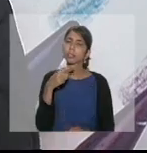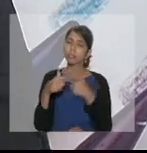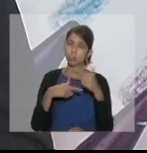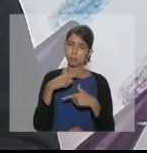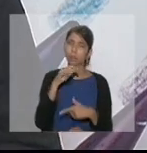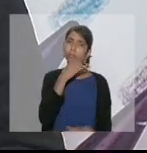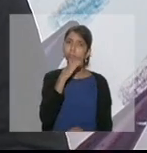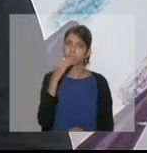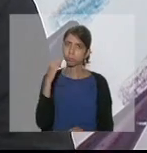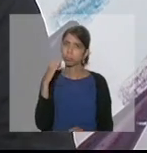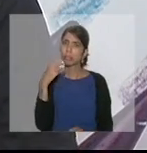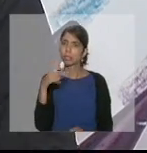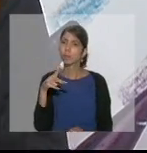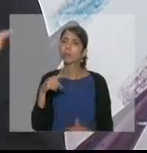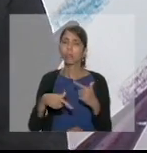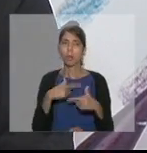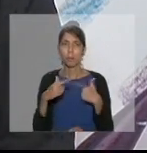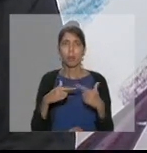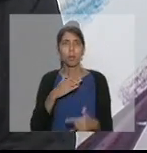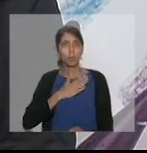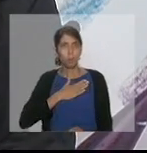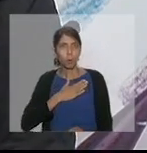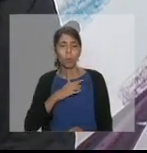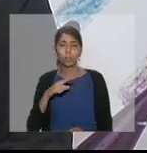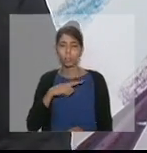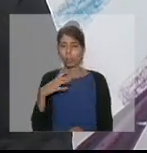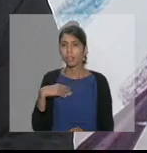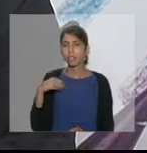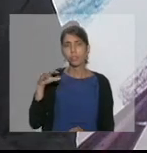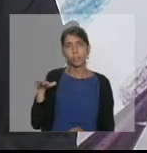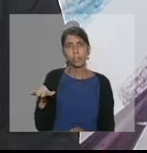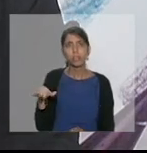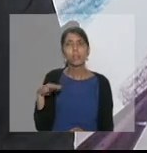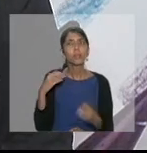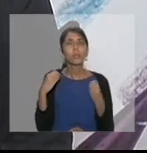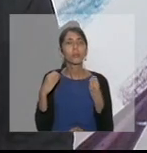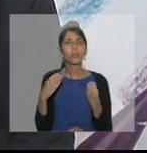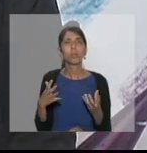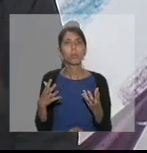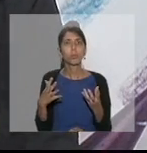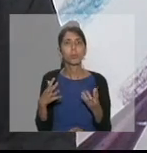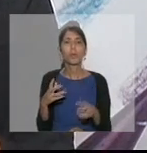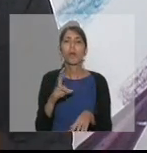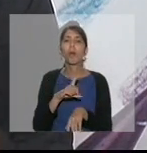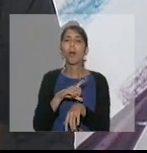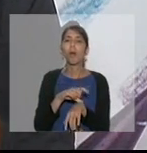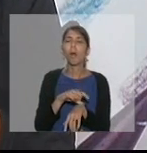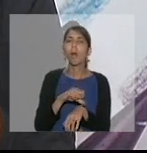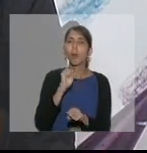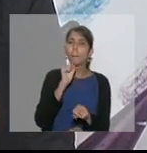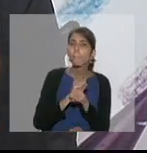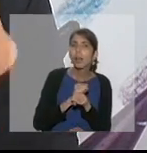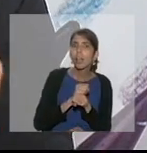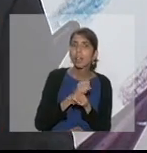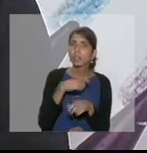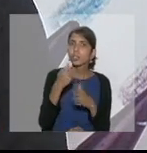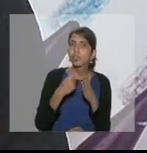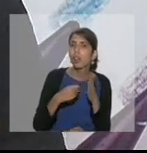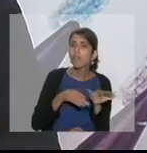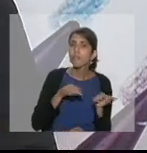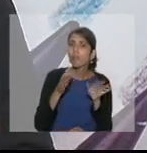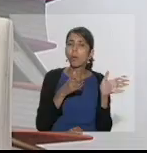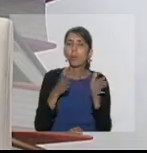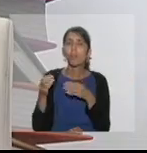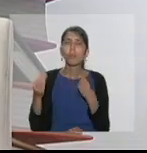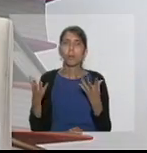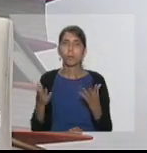dentista, apaixonada pela tua profissão, tem o seu filhotinho. Como é que é isso? Que hora você para escrever? Como é que você se